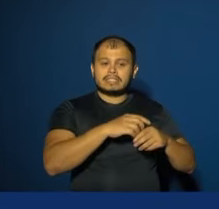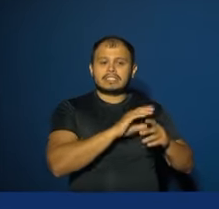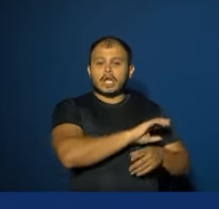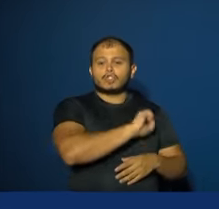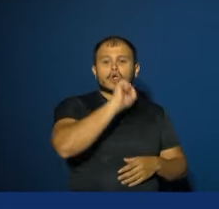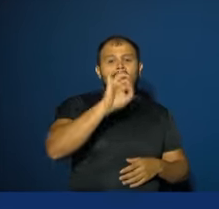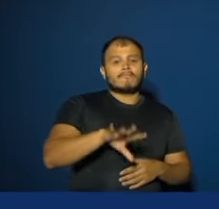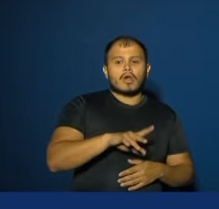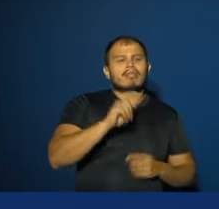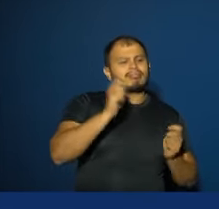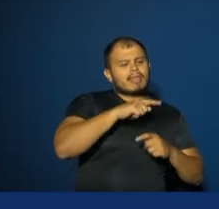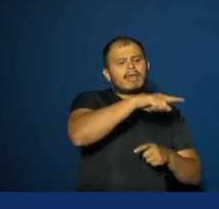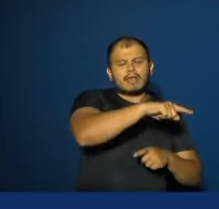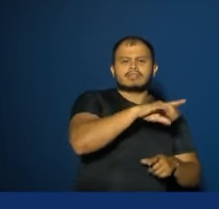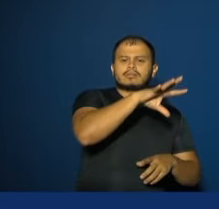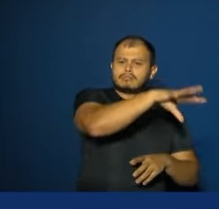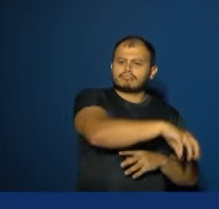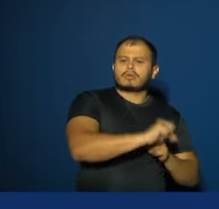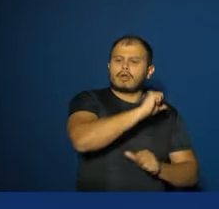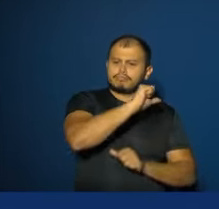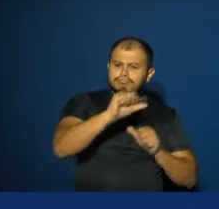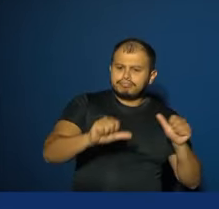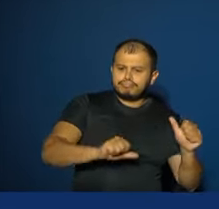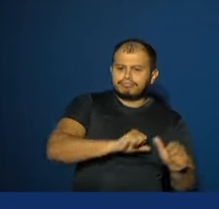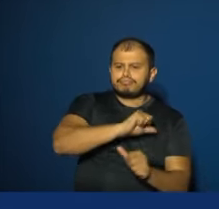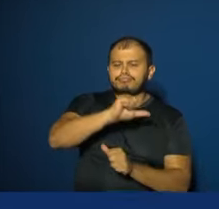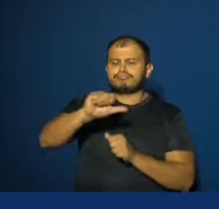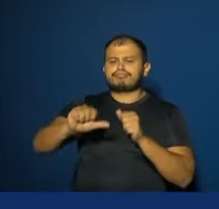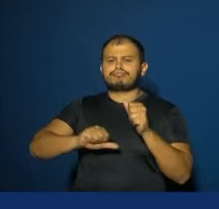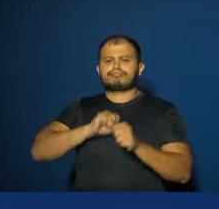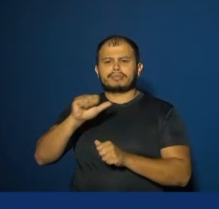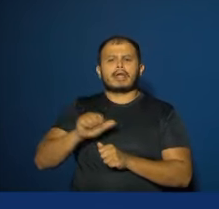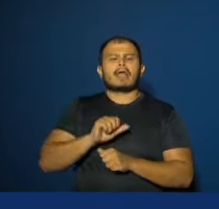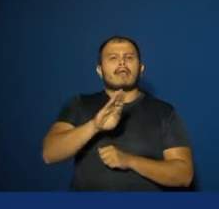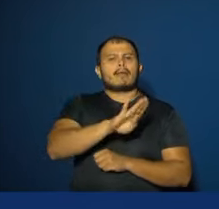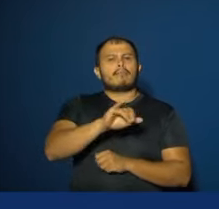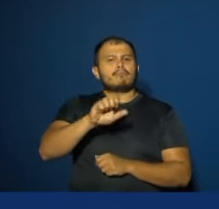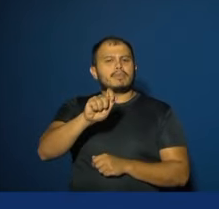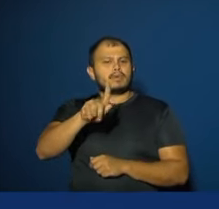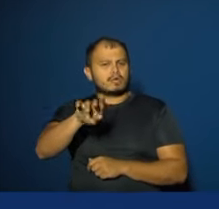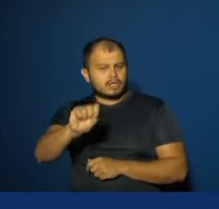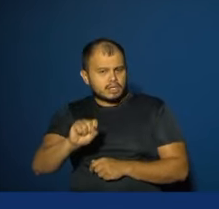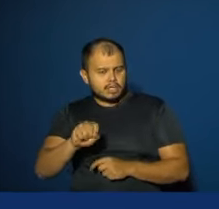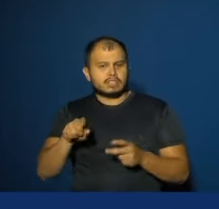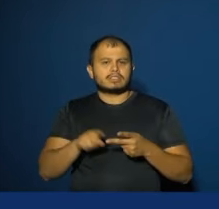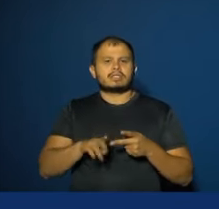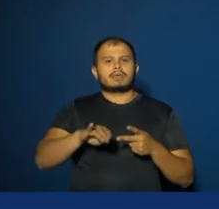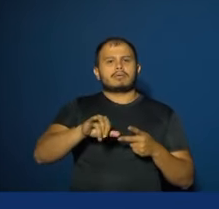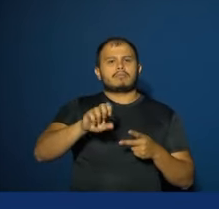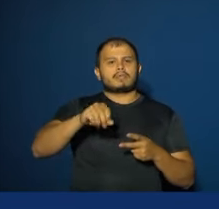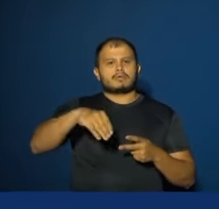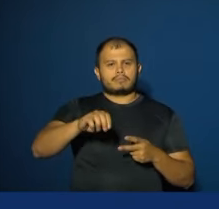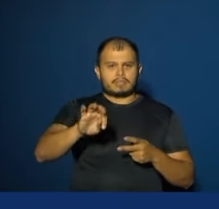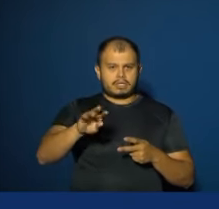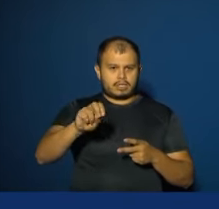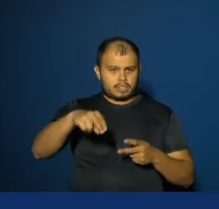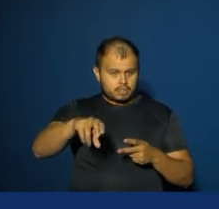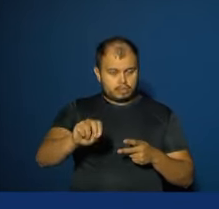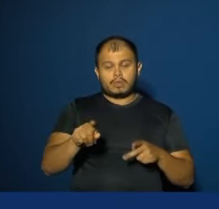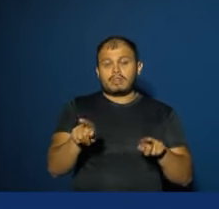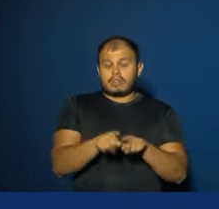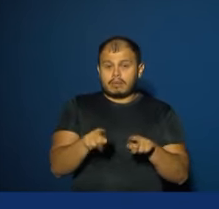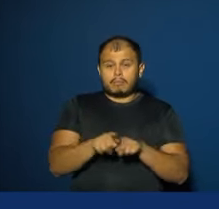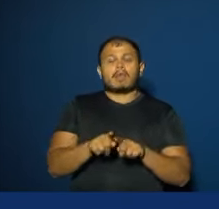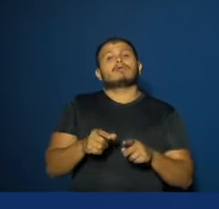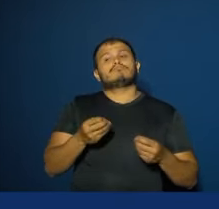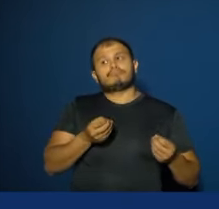resíduo orgânico, nós podemos transformar esse resíduo orgânico em biogás, em biometano, tá? E fertilizante, atendendo também a solução